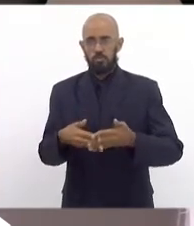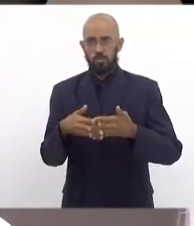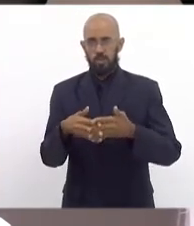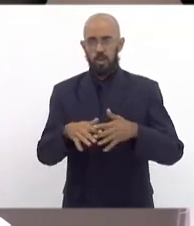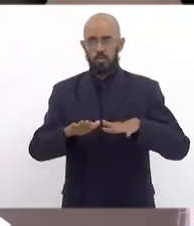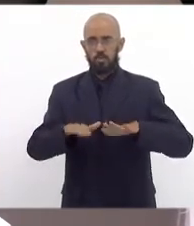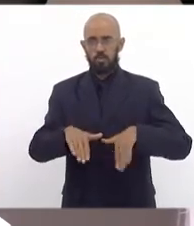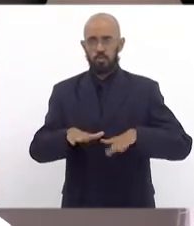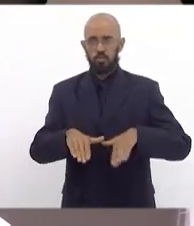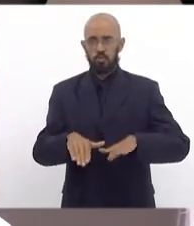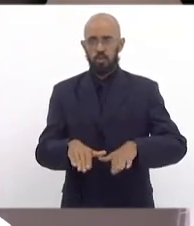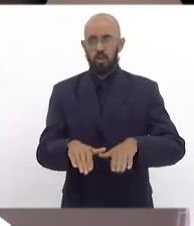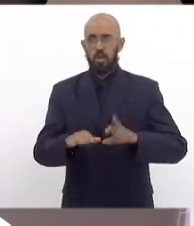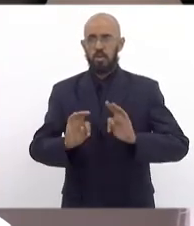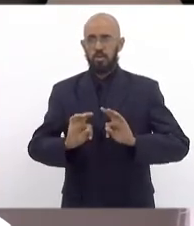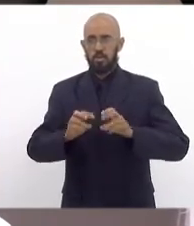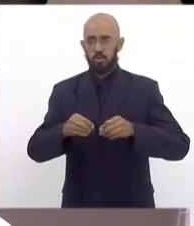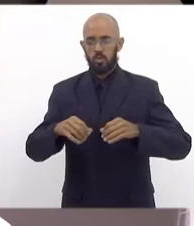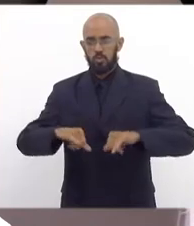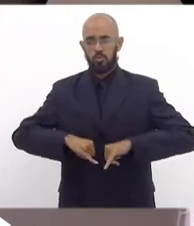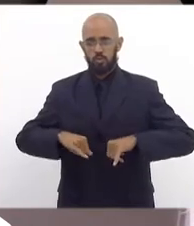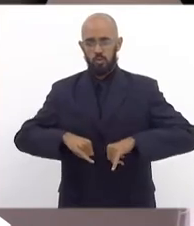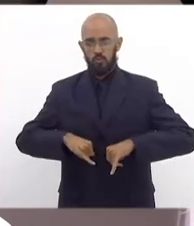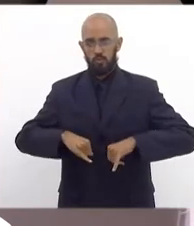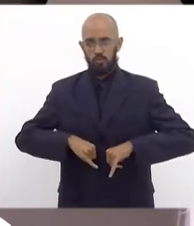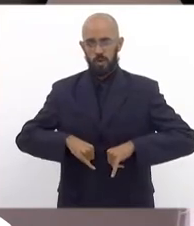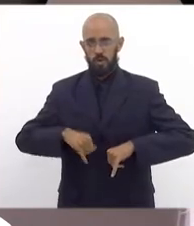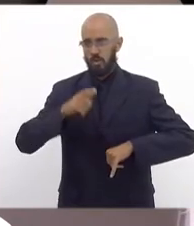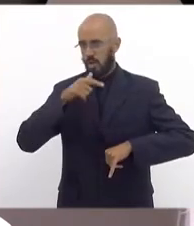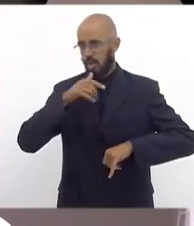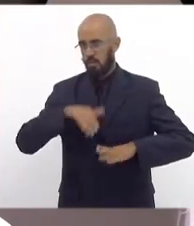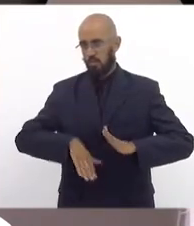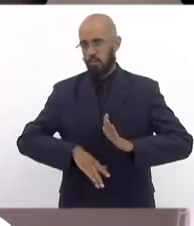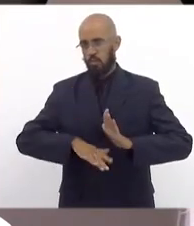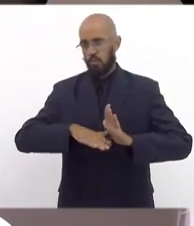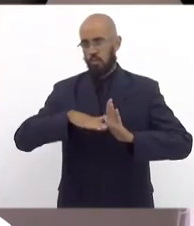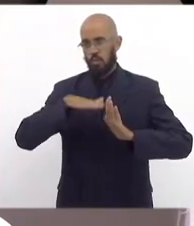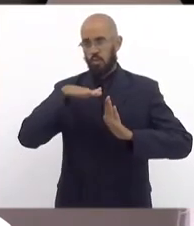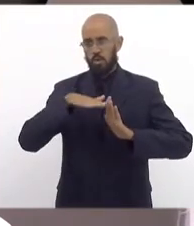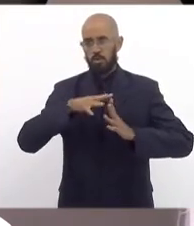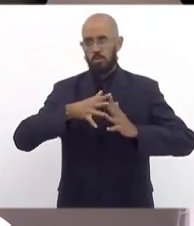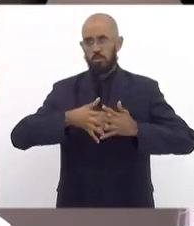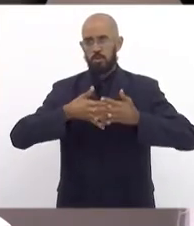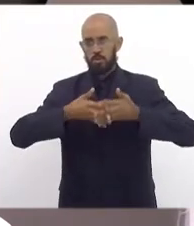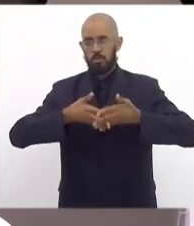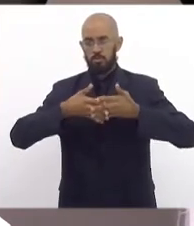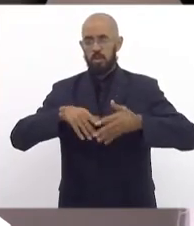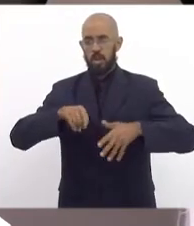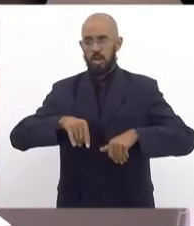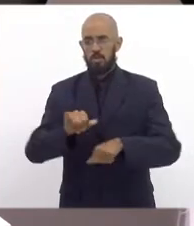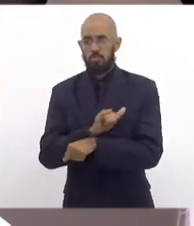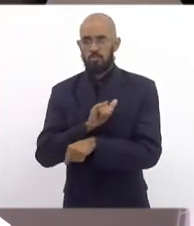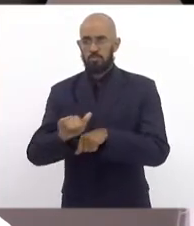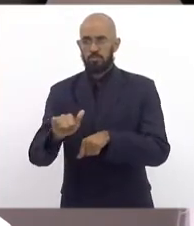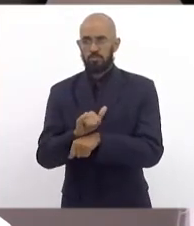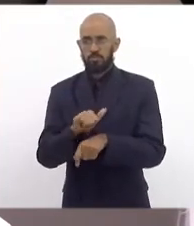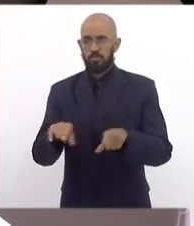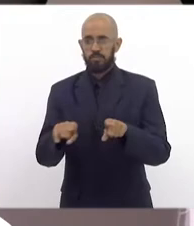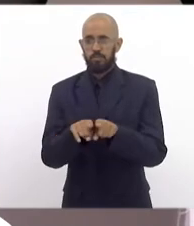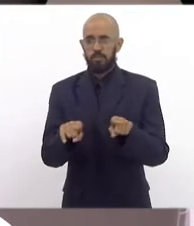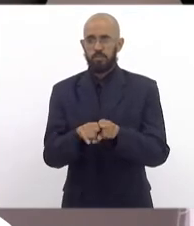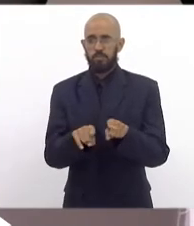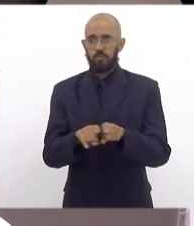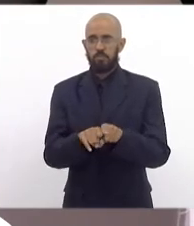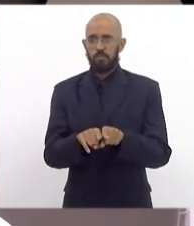as faixas que sexuais todas sofreram com as enfeites de Petrópolis e é um meio da gente resgatar também os